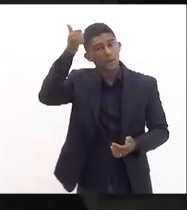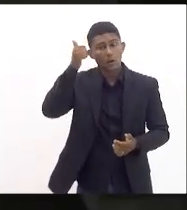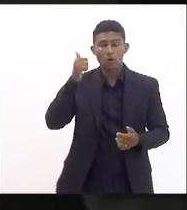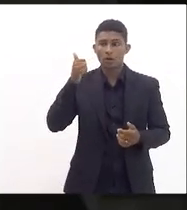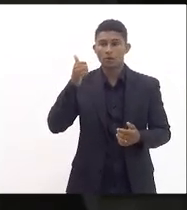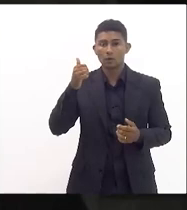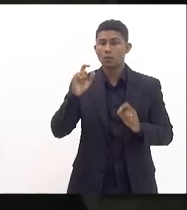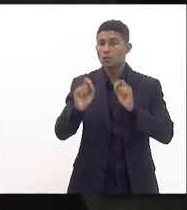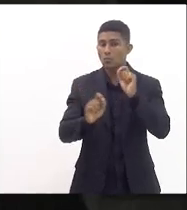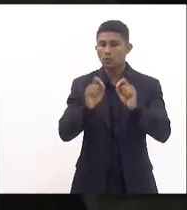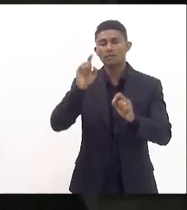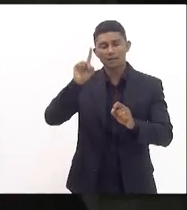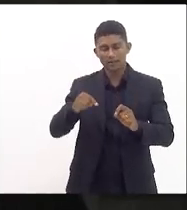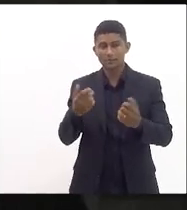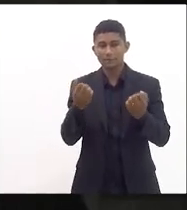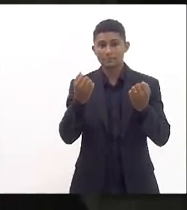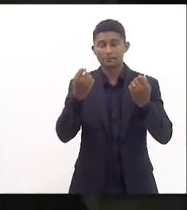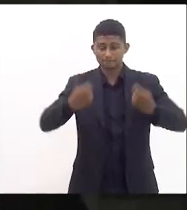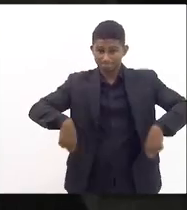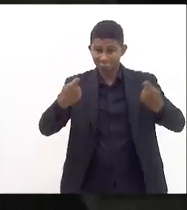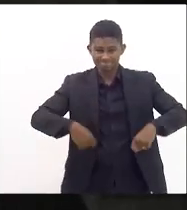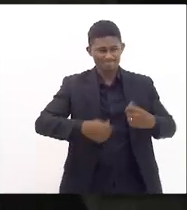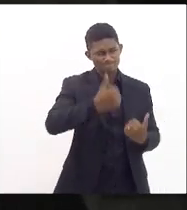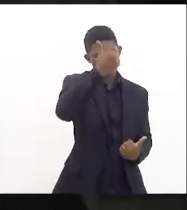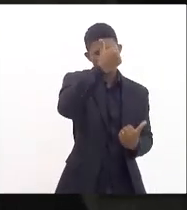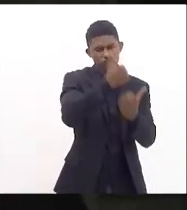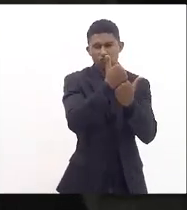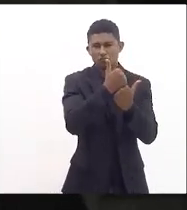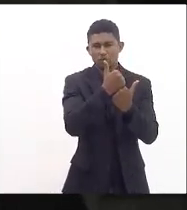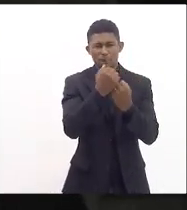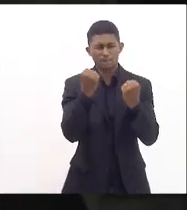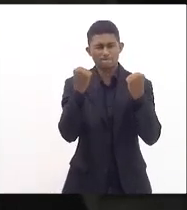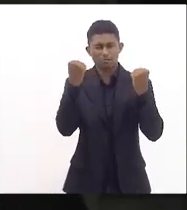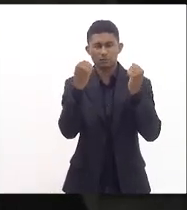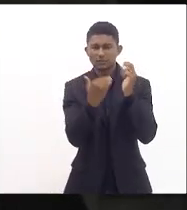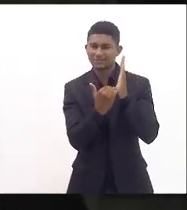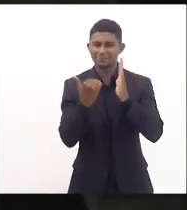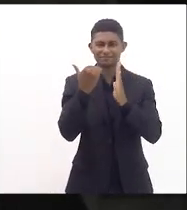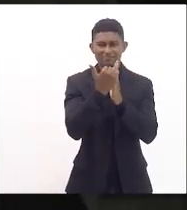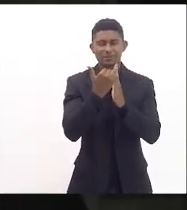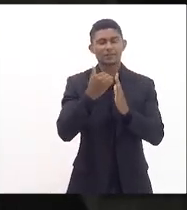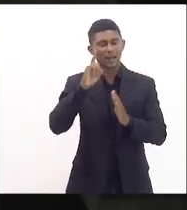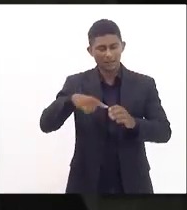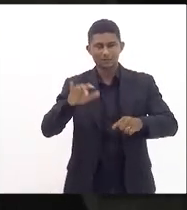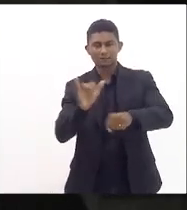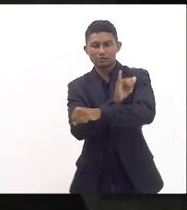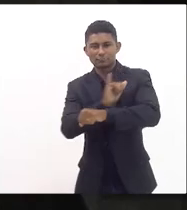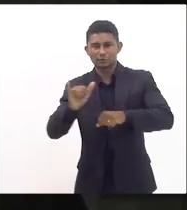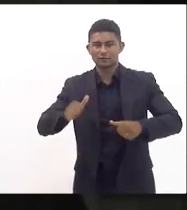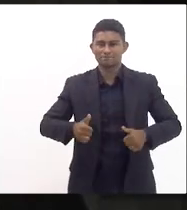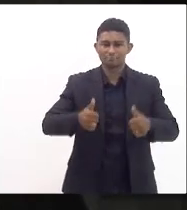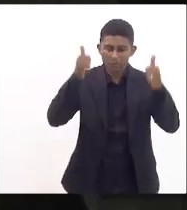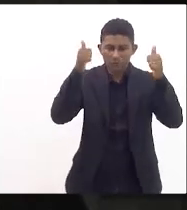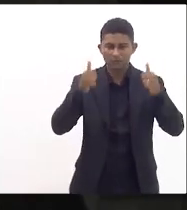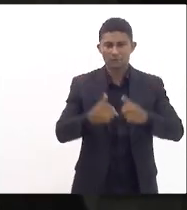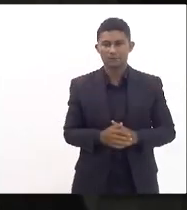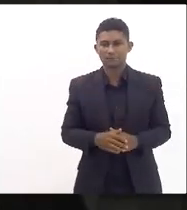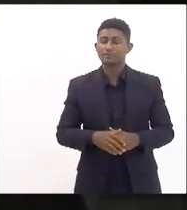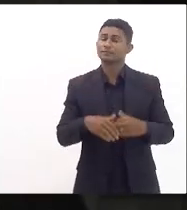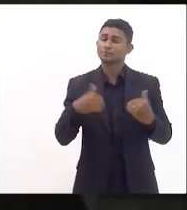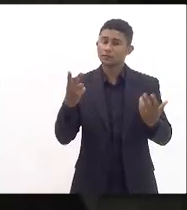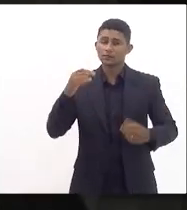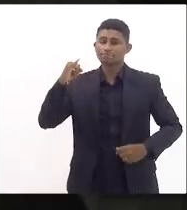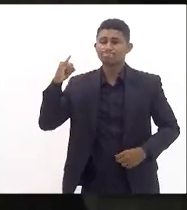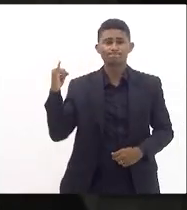efetivamente fortalecer a rede de atenção psicossocial. Esta é a melhor estratégia, não a outra. Por isso que é